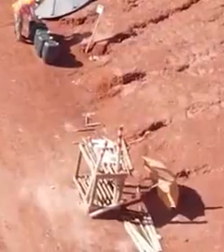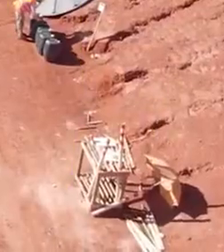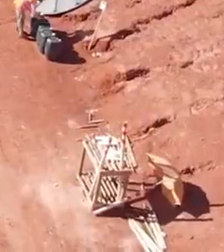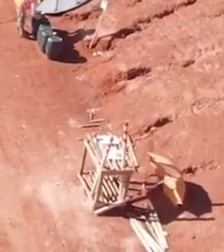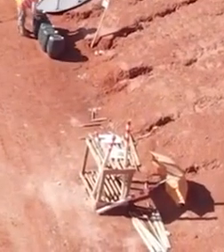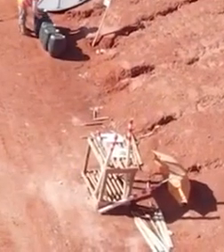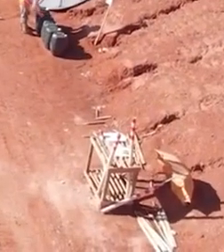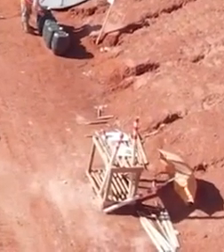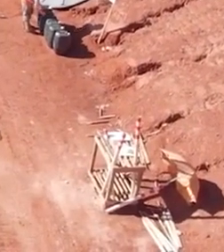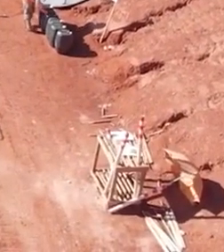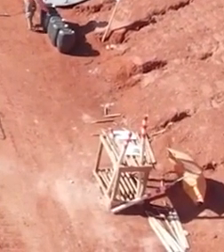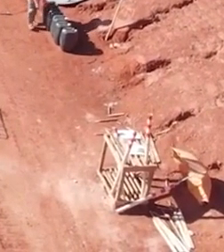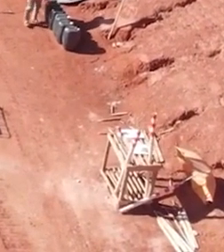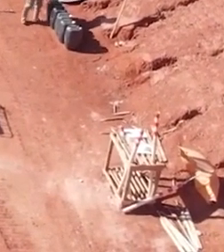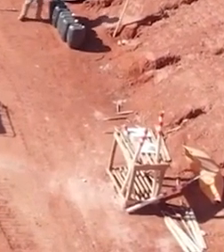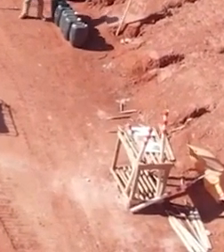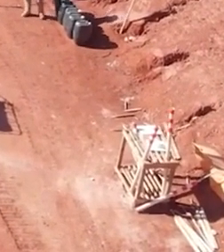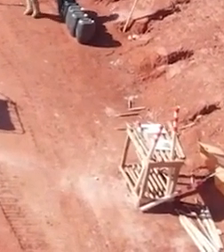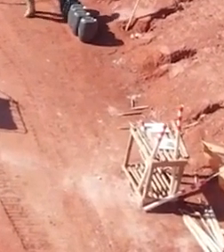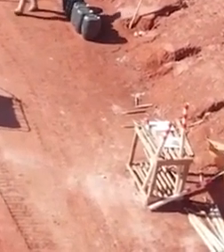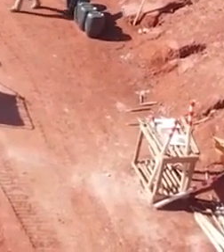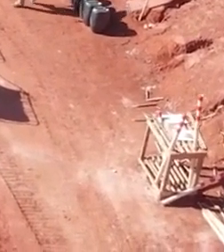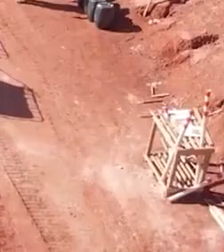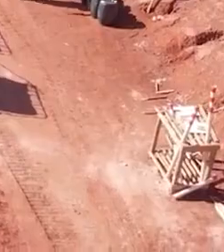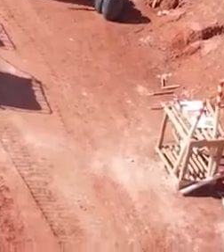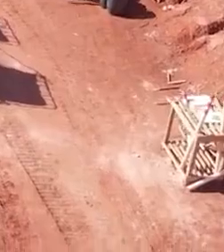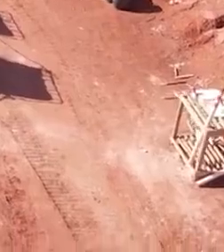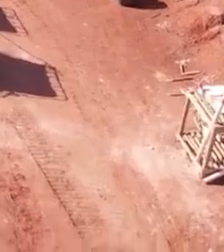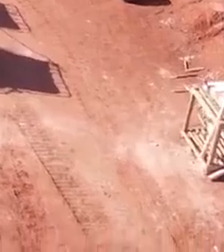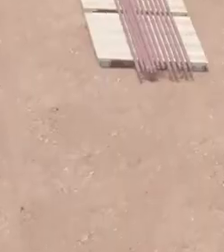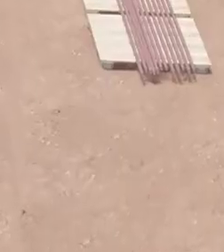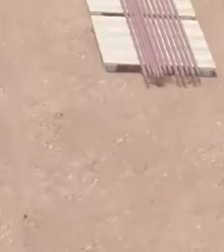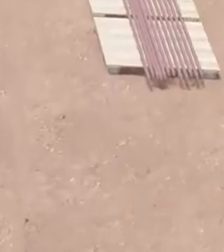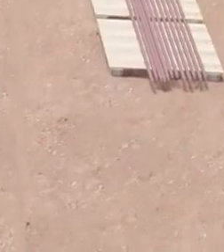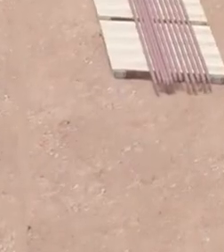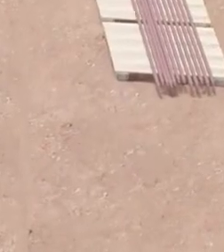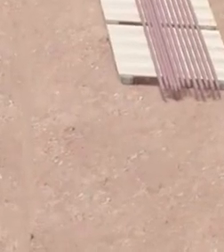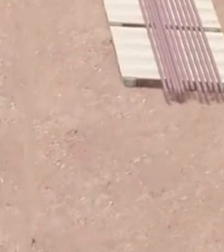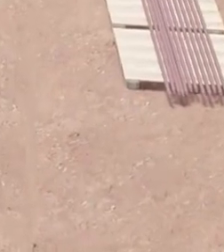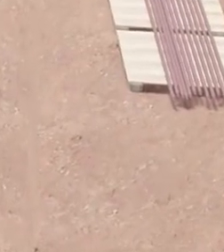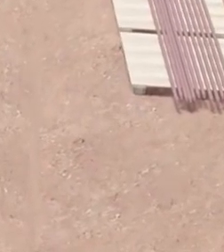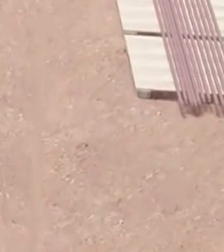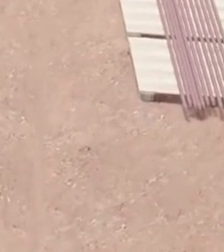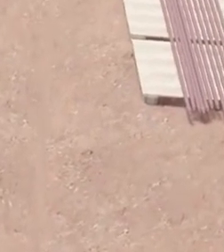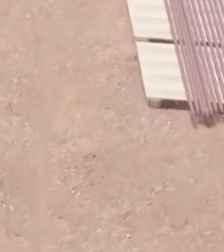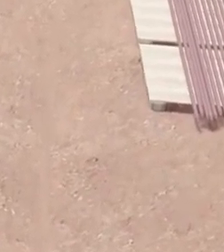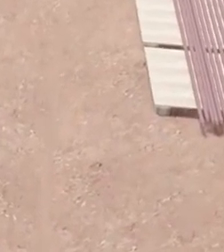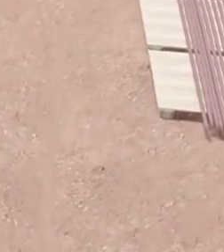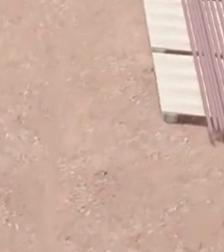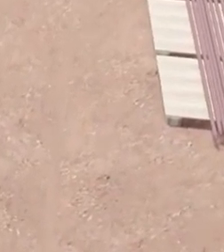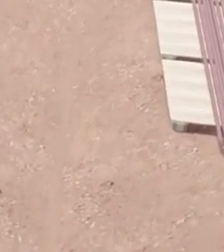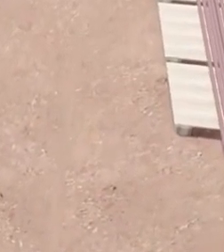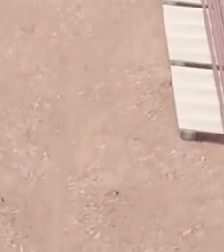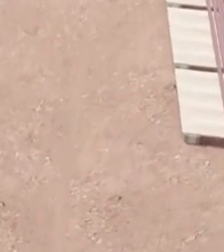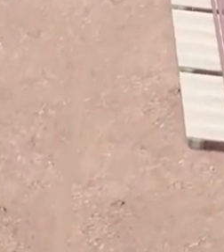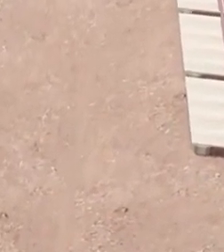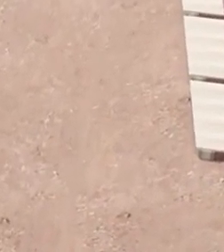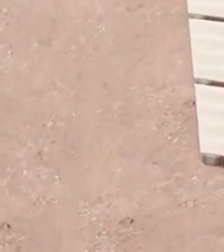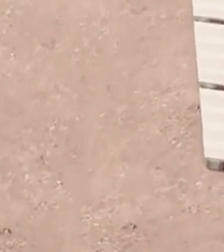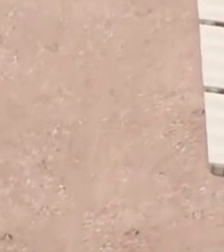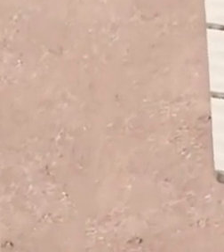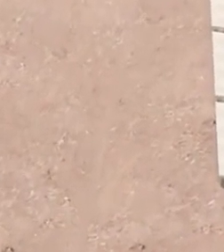ser montado com toda a estrutura necessária. A mobilização deve conter equipamentos compatíveis à